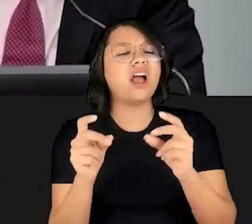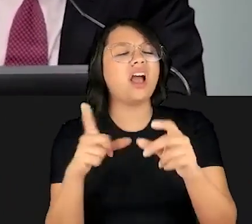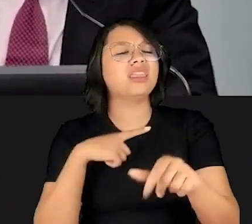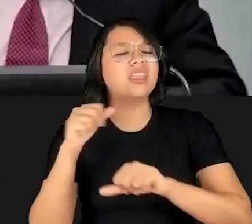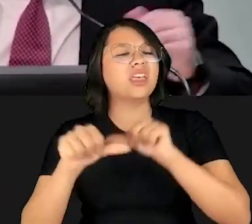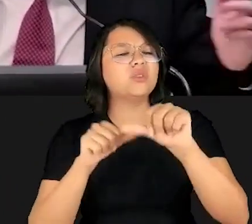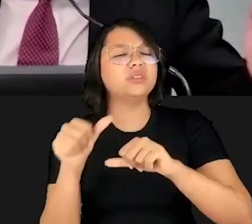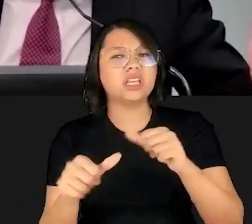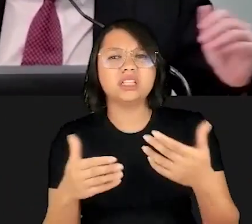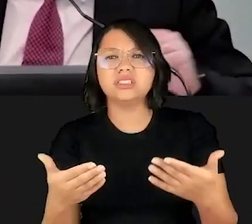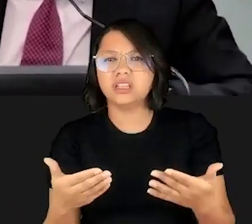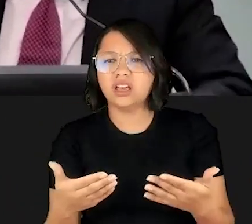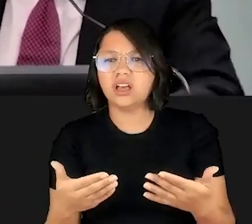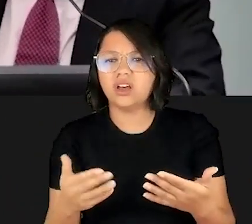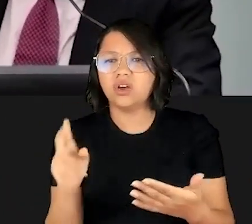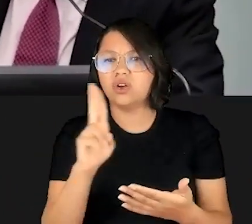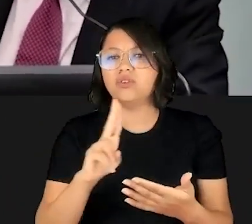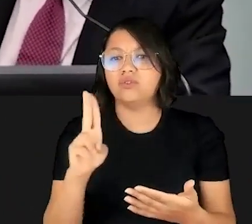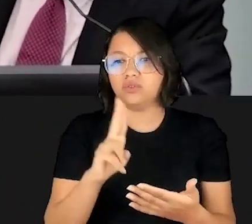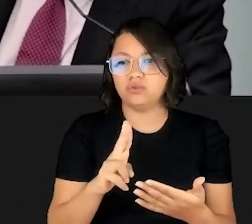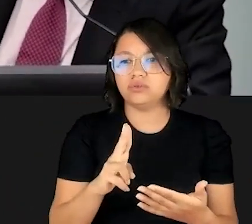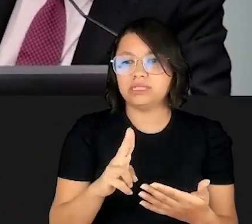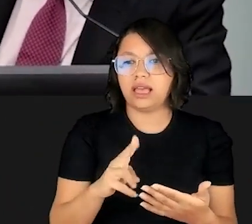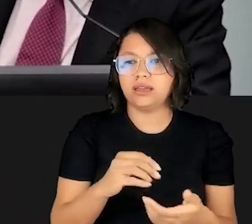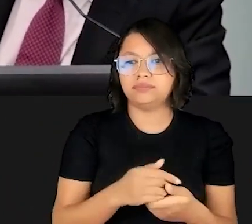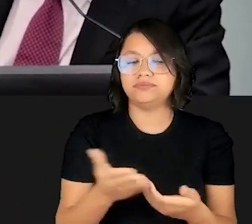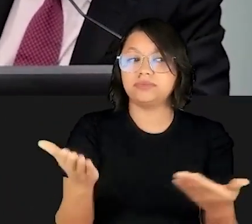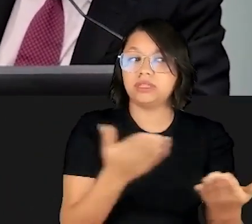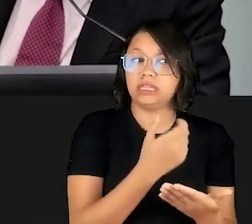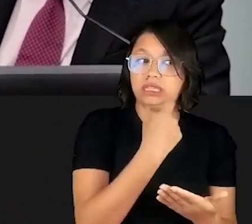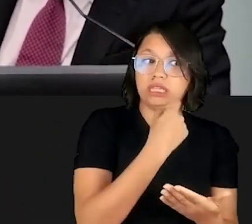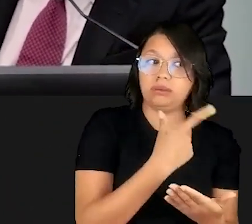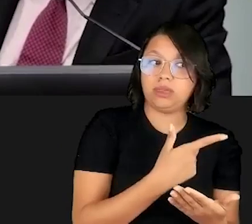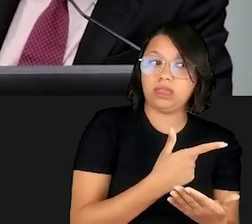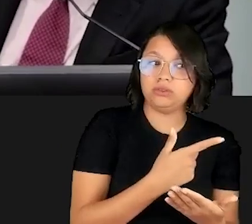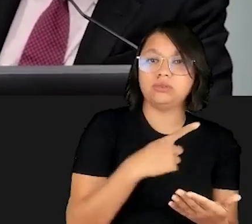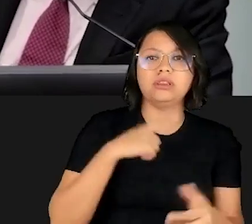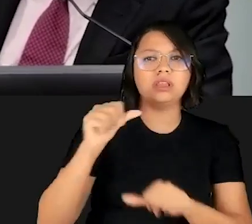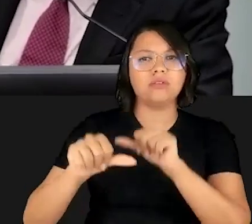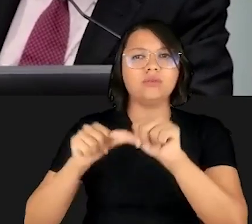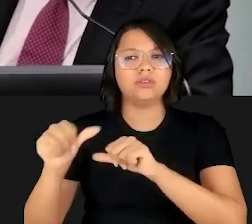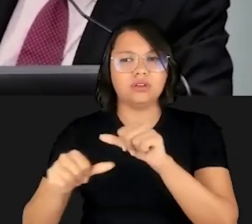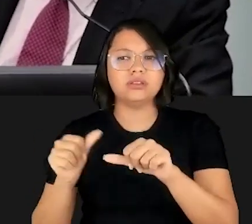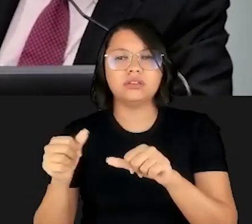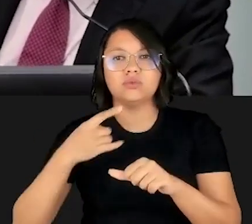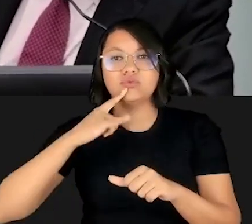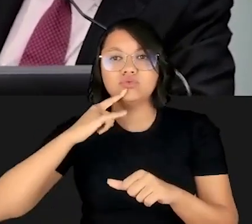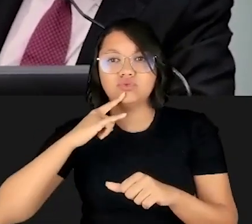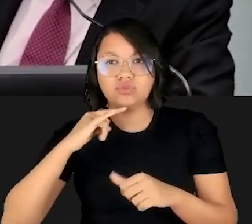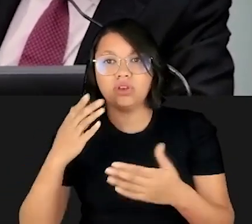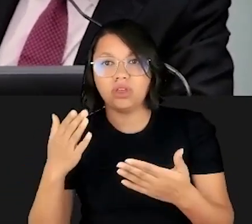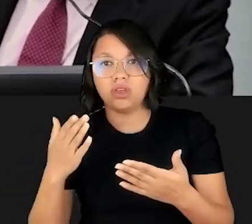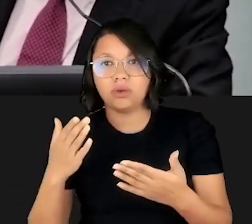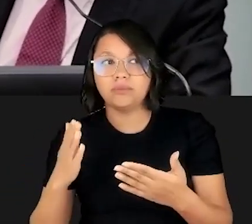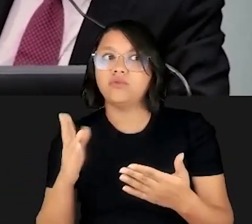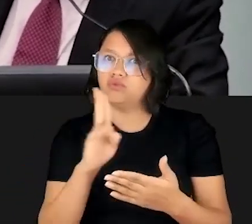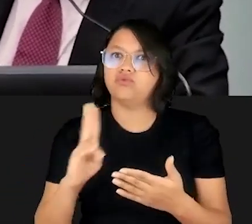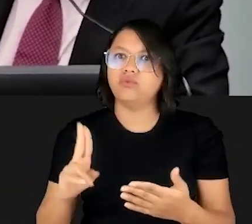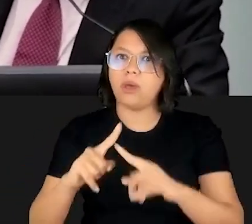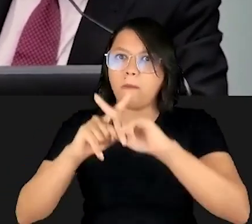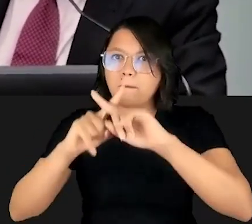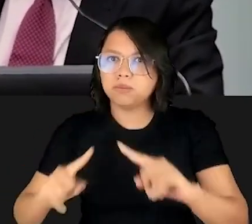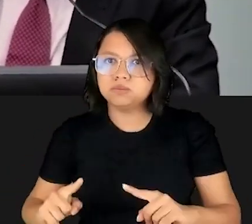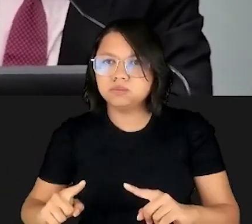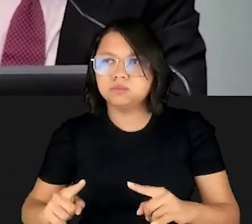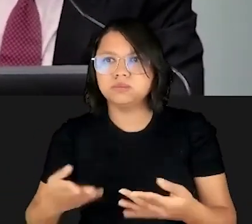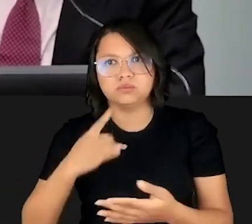de EGFR, vou usar um inibidor de EGFR. Ele tem uma inibição, uma alteração do gene do ALK, vou usar um bloqueador de ALK. São questões